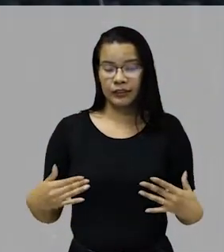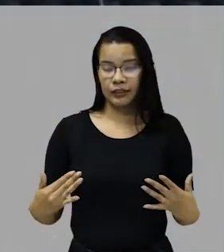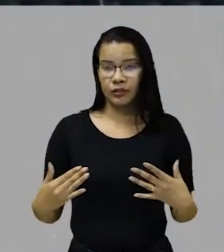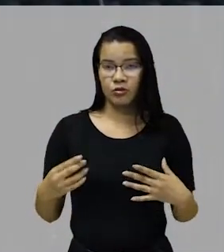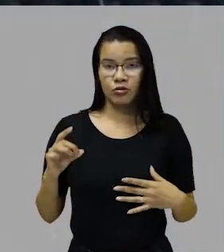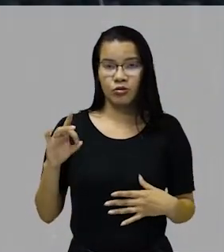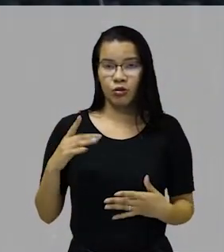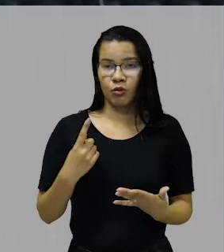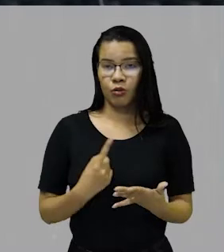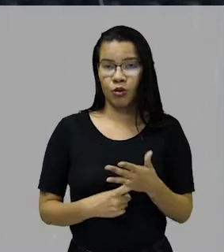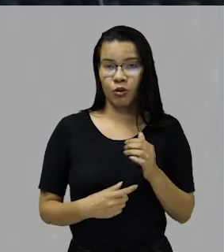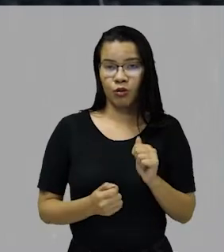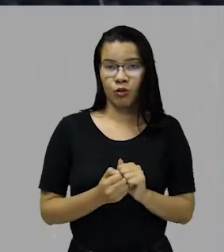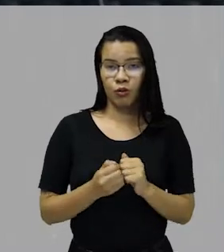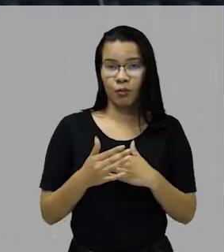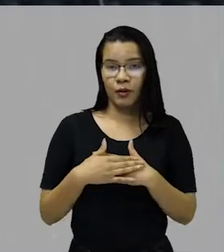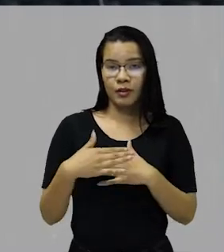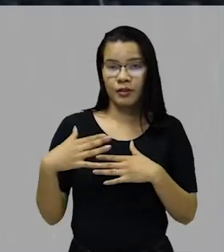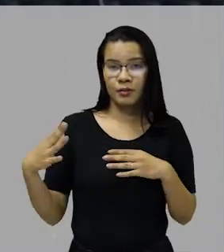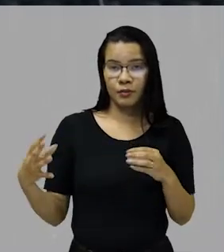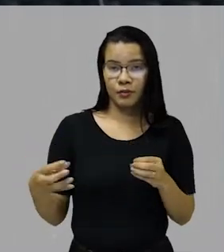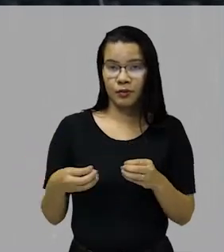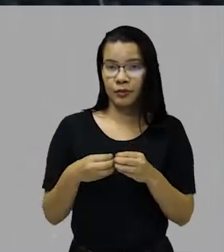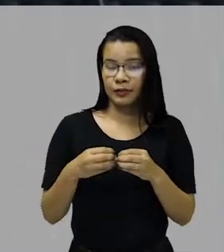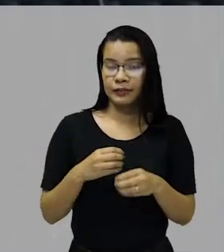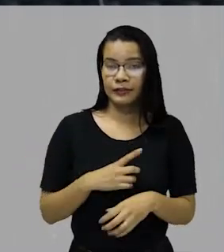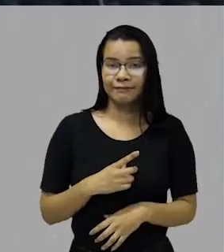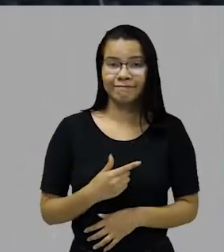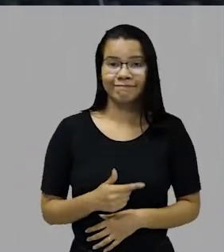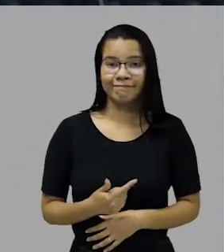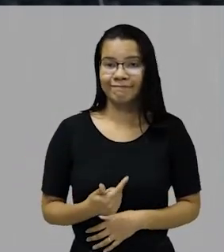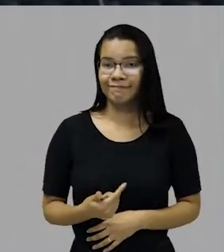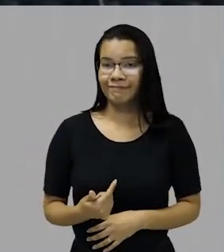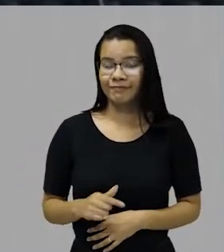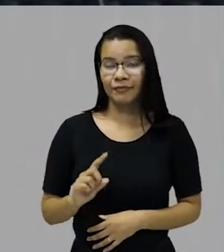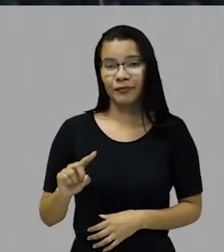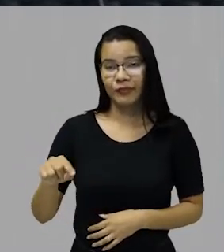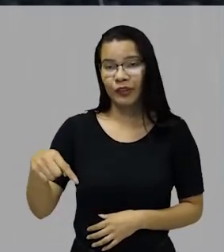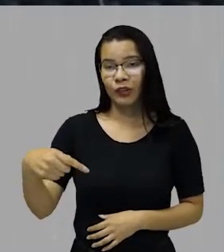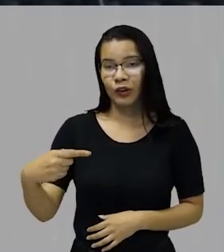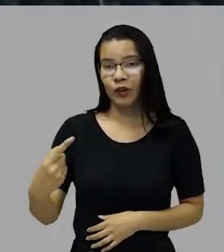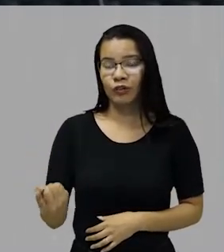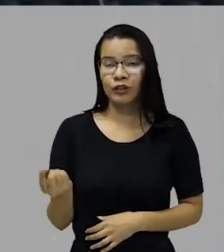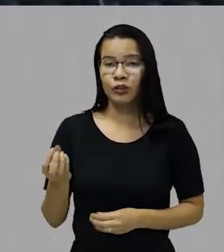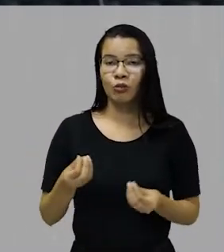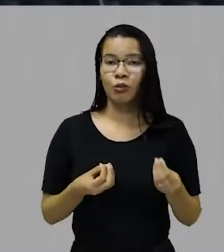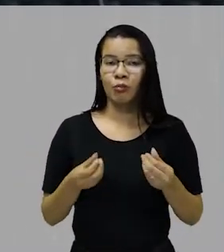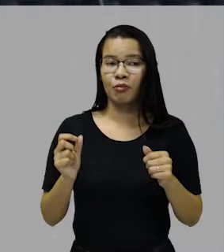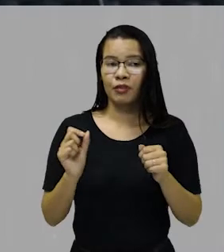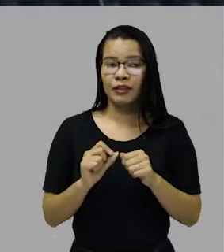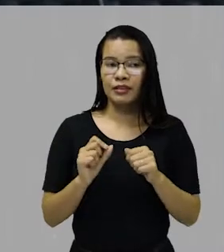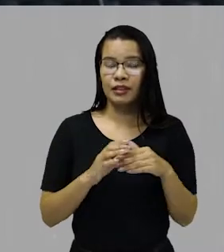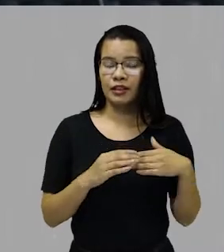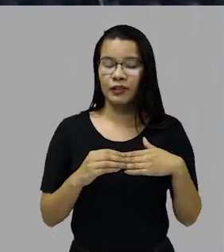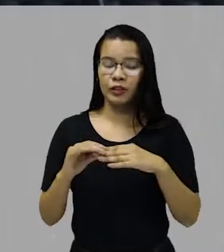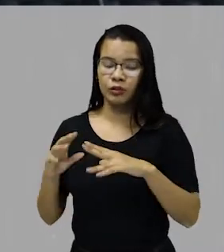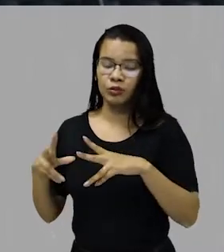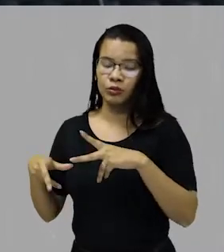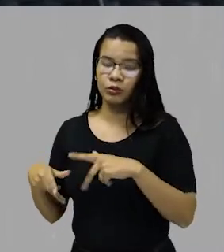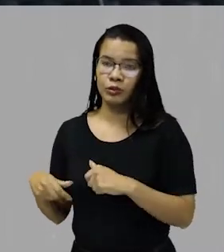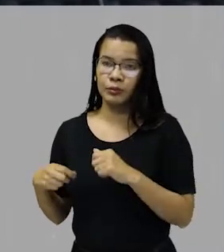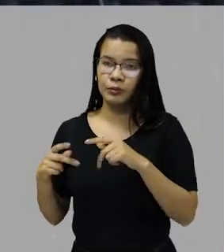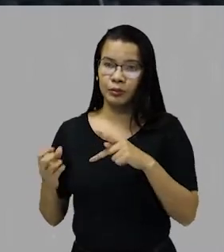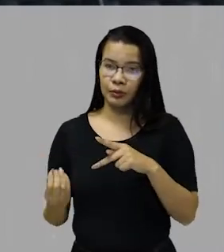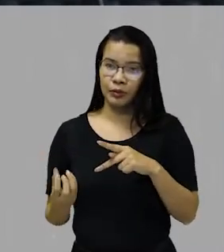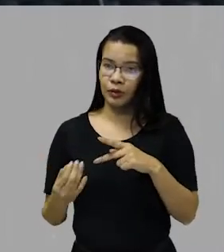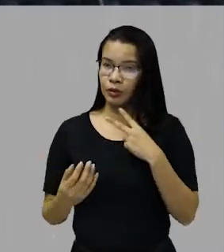só concorda com o mais próximo. Não existe a outra forma de fazer, levar tudo para o plural, tá? Eu não